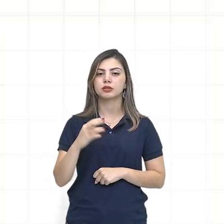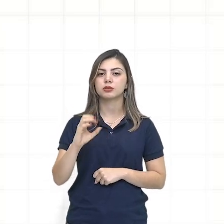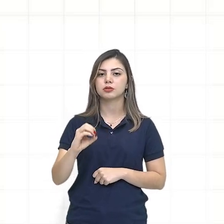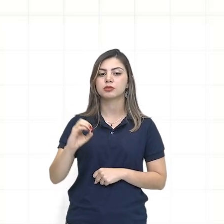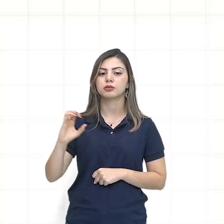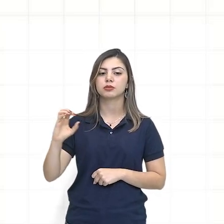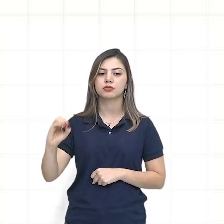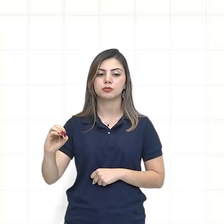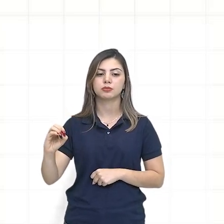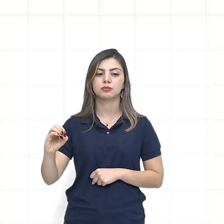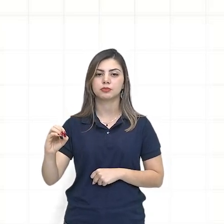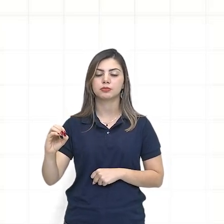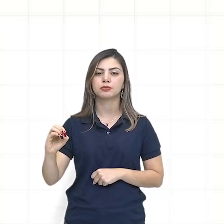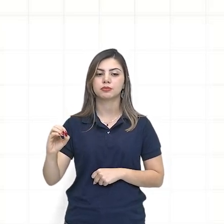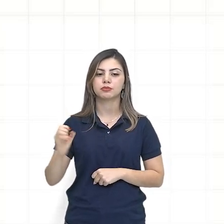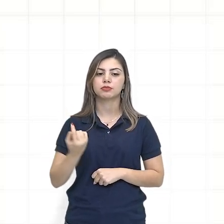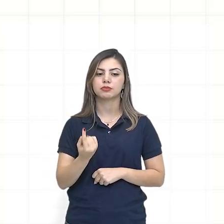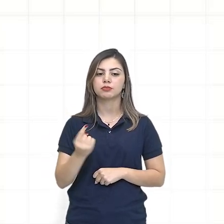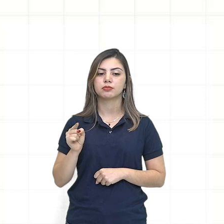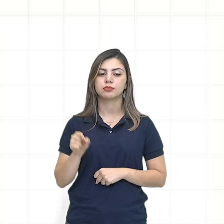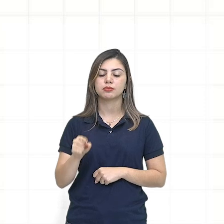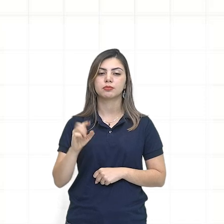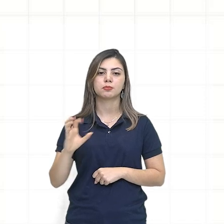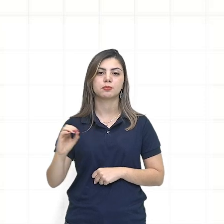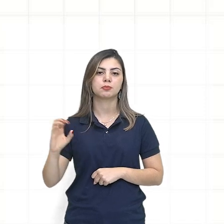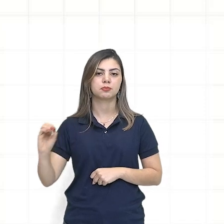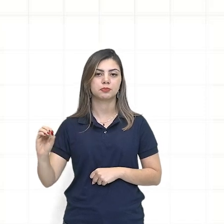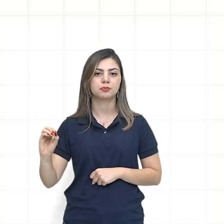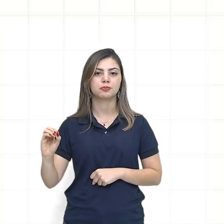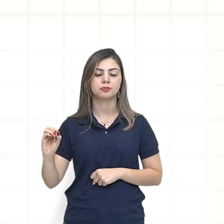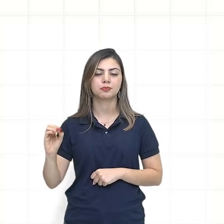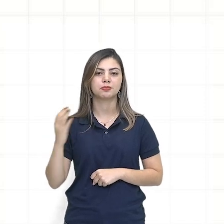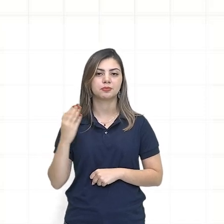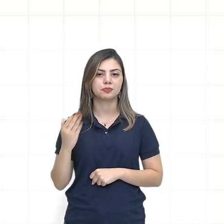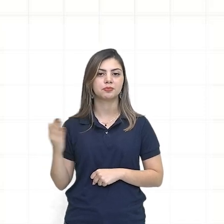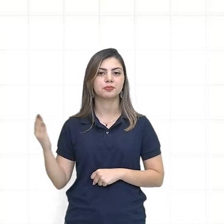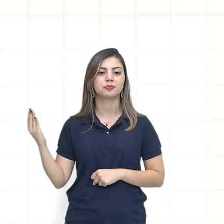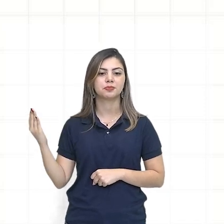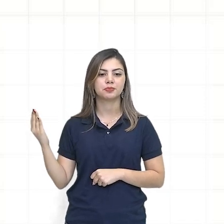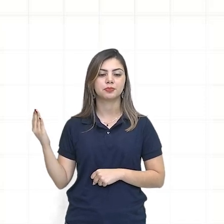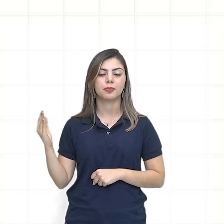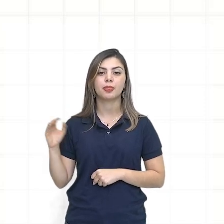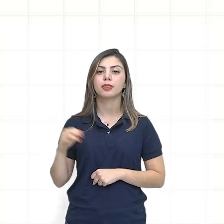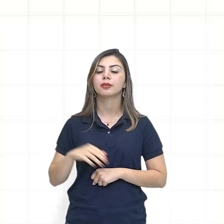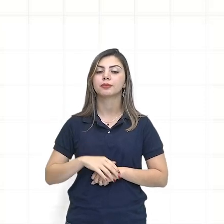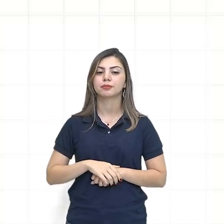Aqui eu vou ter quanto? 200. E aqui eu vou ter quanto? 1000.